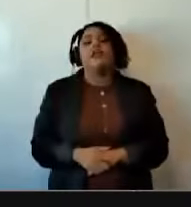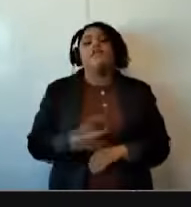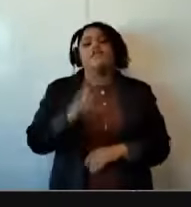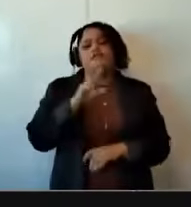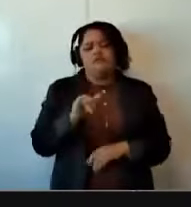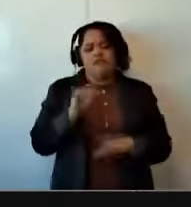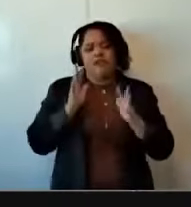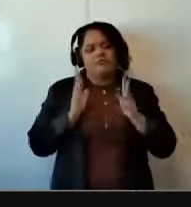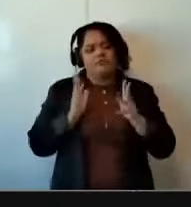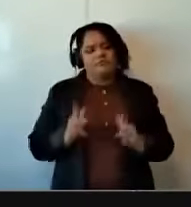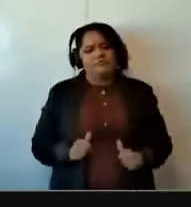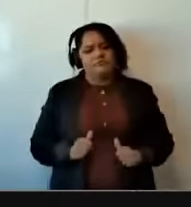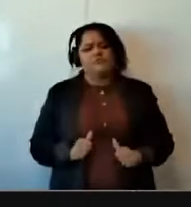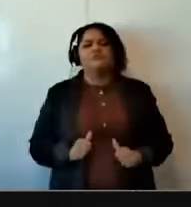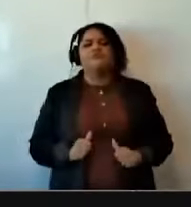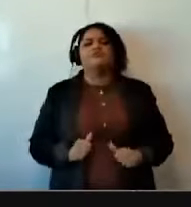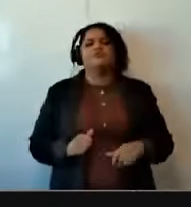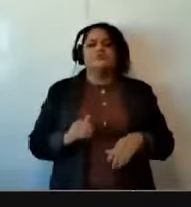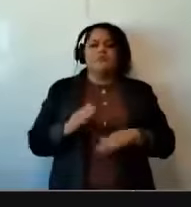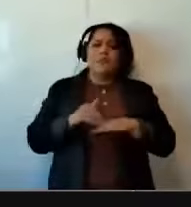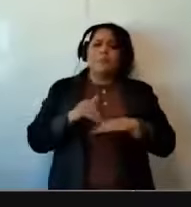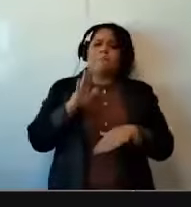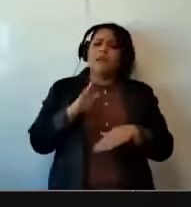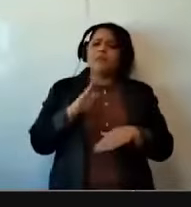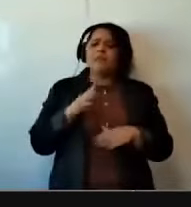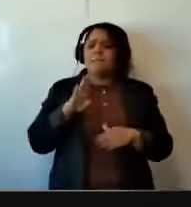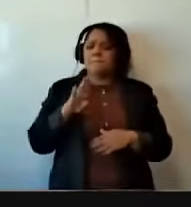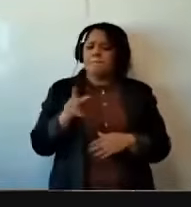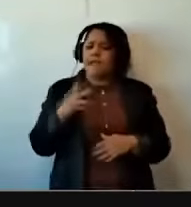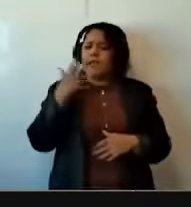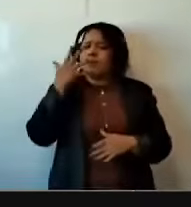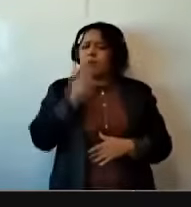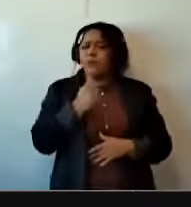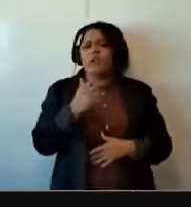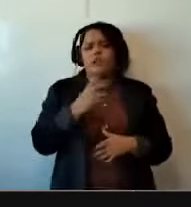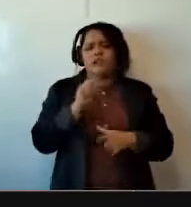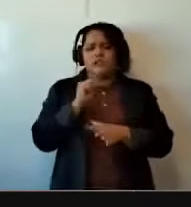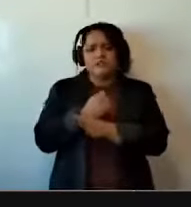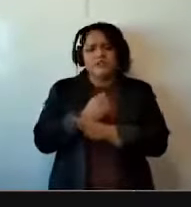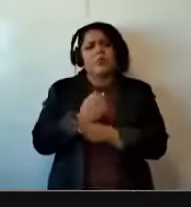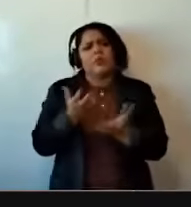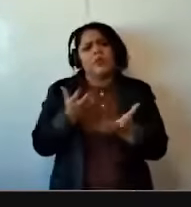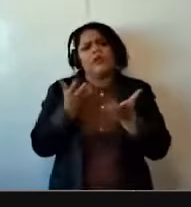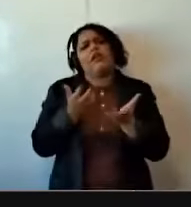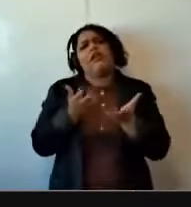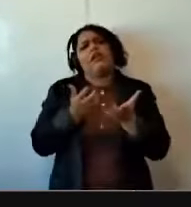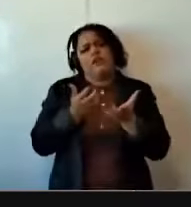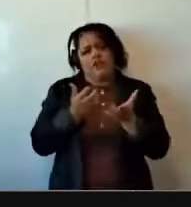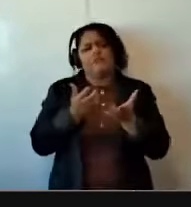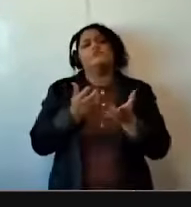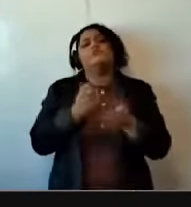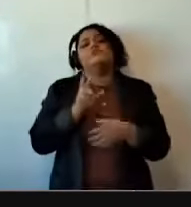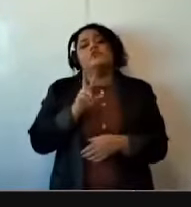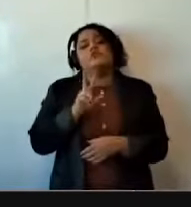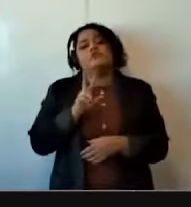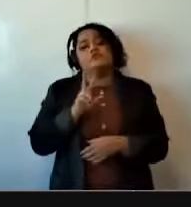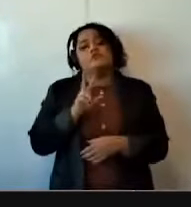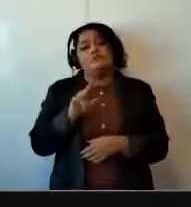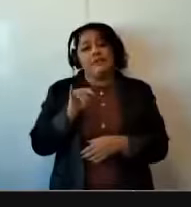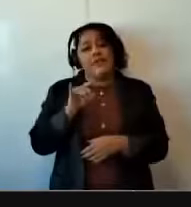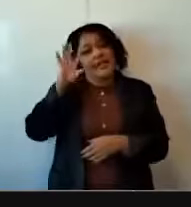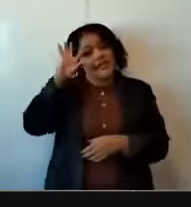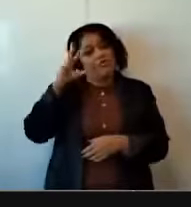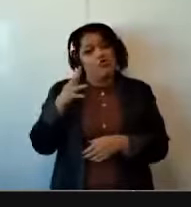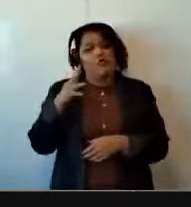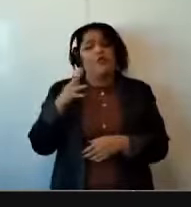Belo Horizonte que seja uma cidade bonita, uma cidade segura. E isso vai passar em resolver um problema que se acumulou